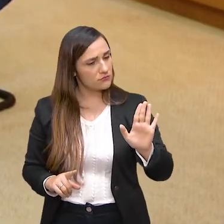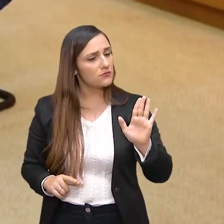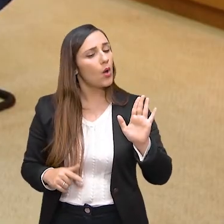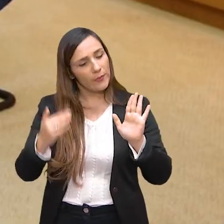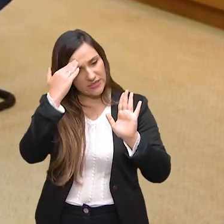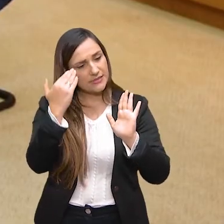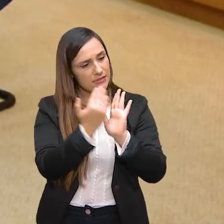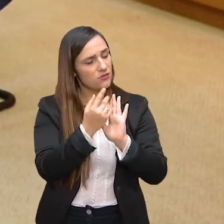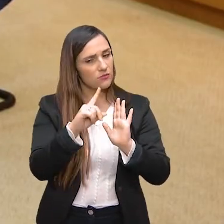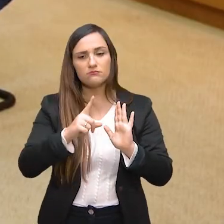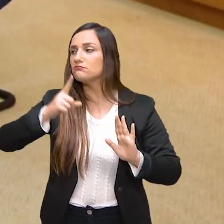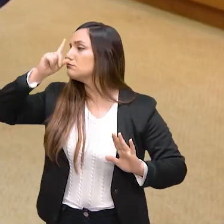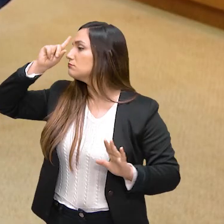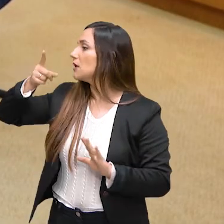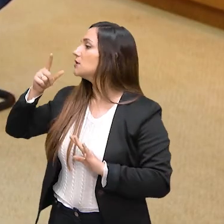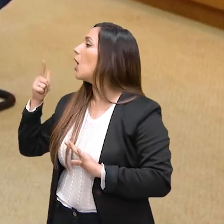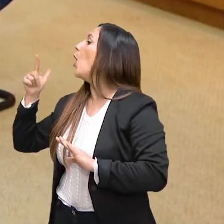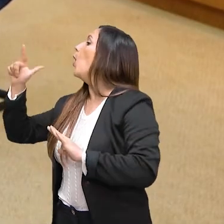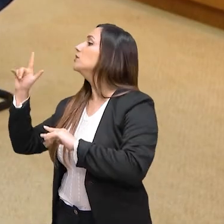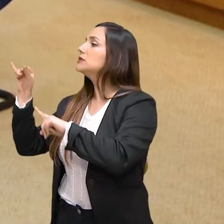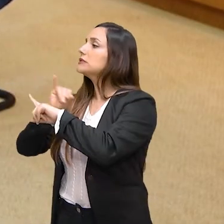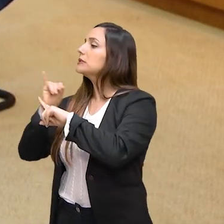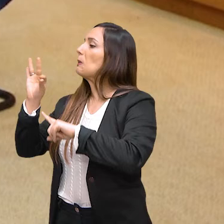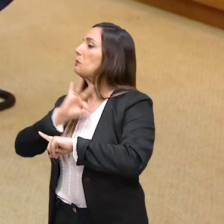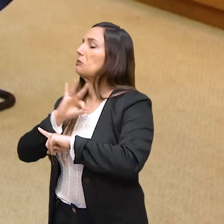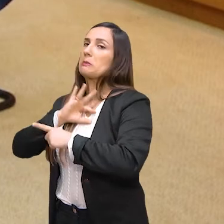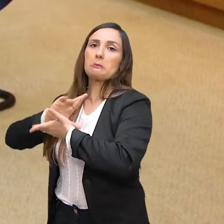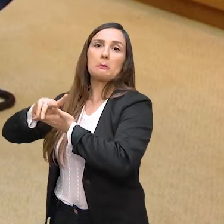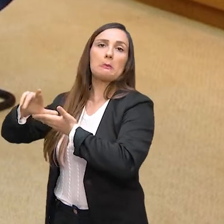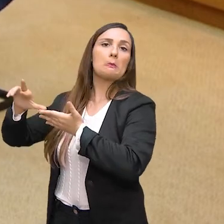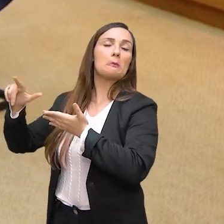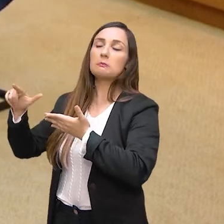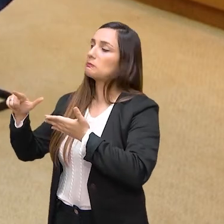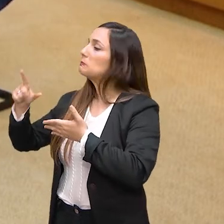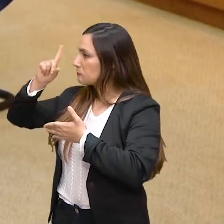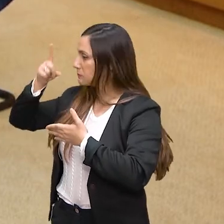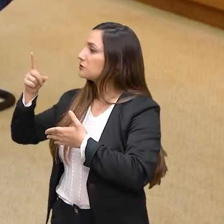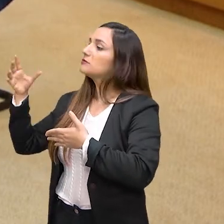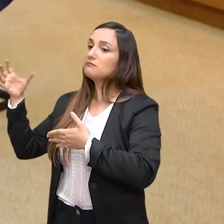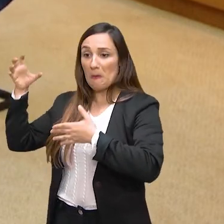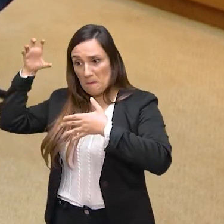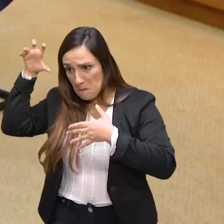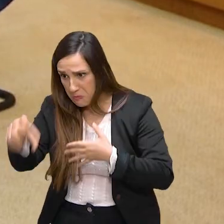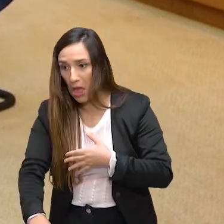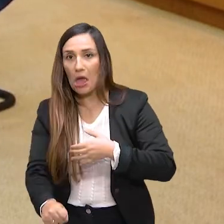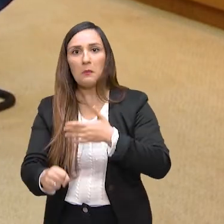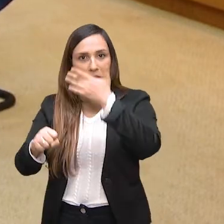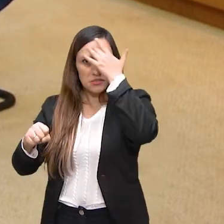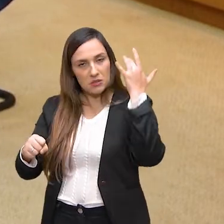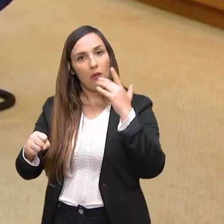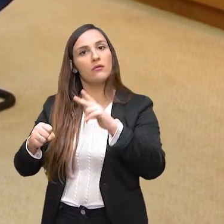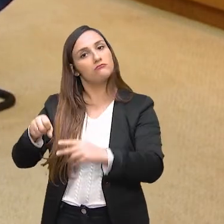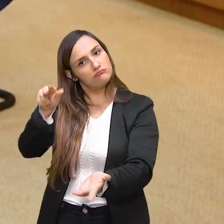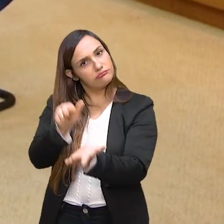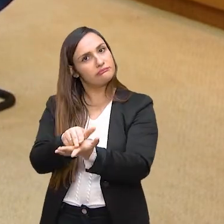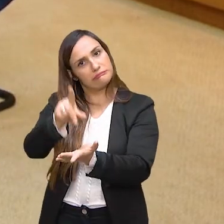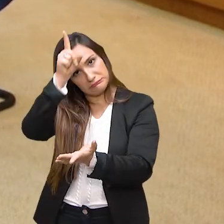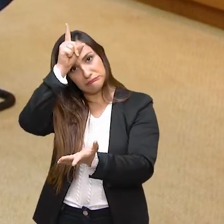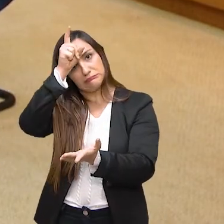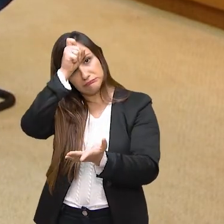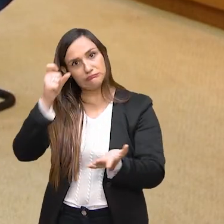a internação. Né? O juiz pode usar de outros meios, que sejam apenas coercitivos, mas o juiz pode agir